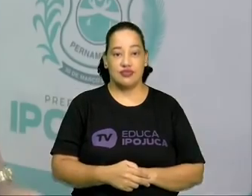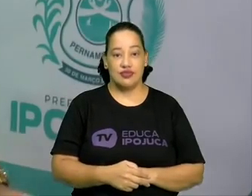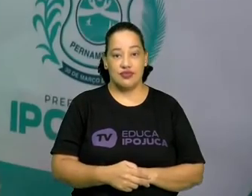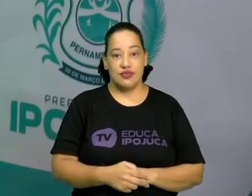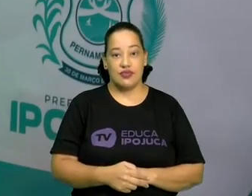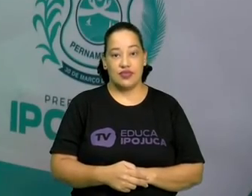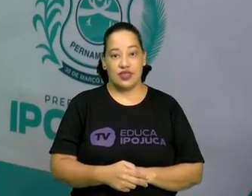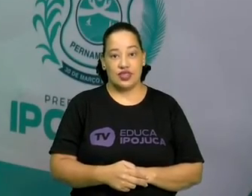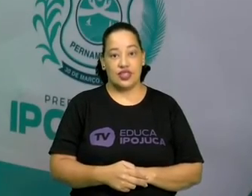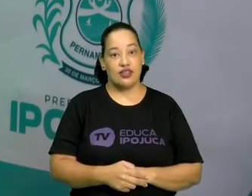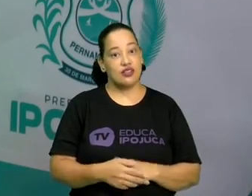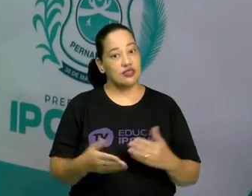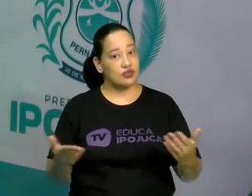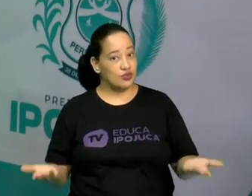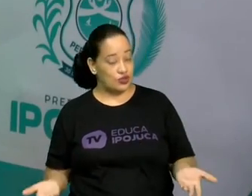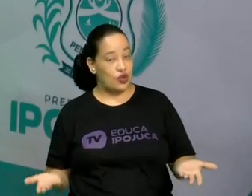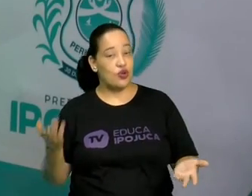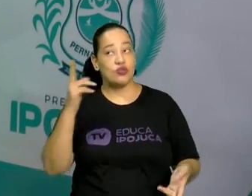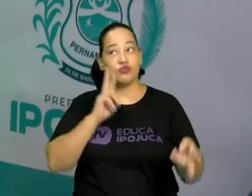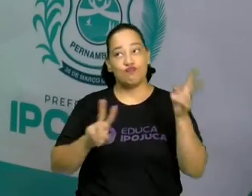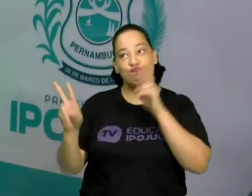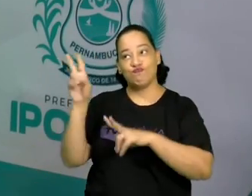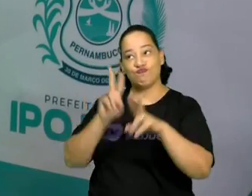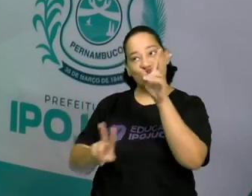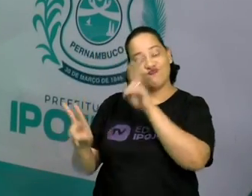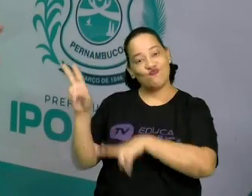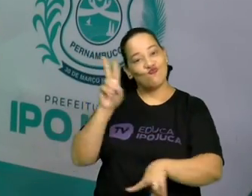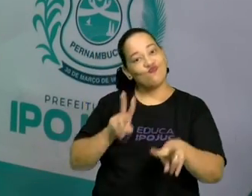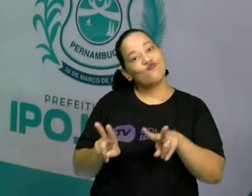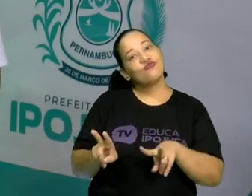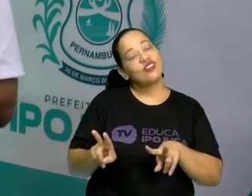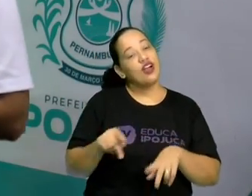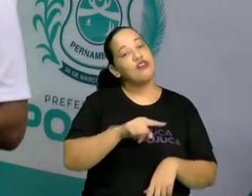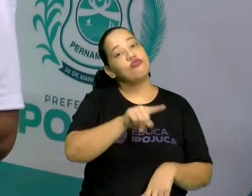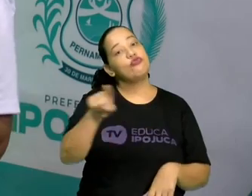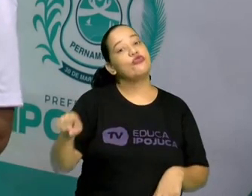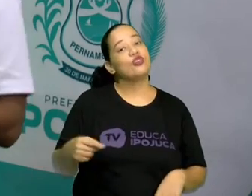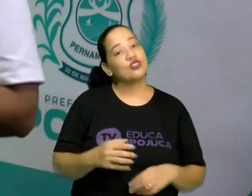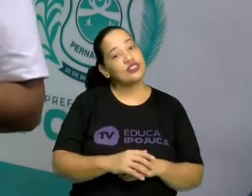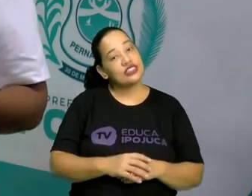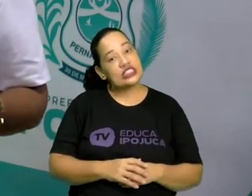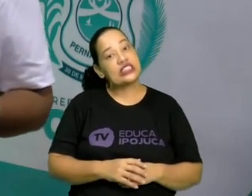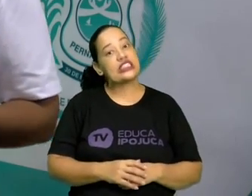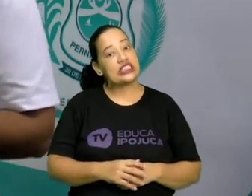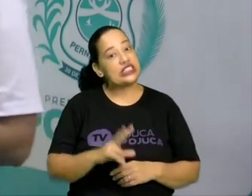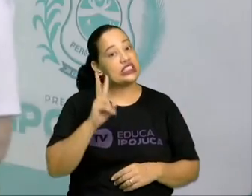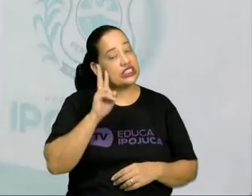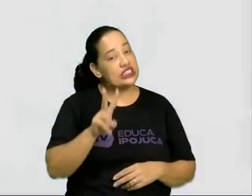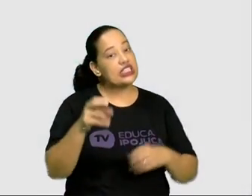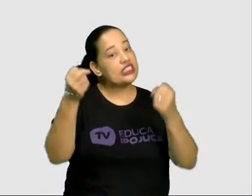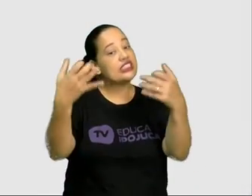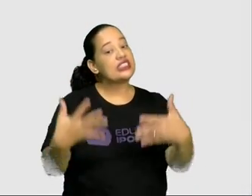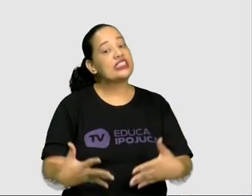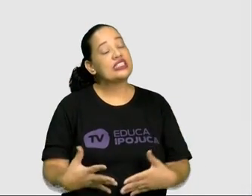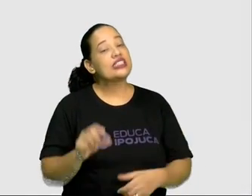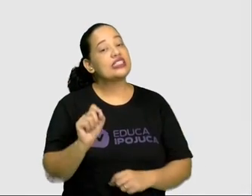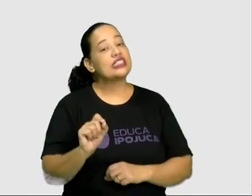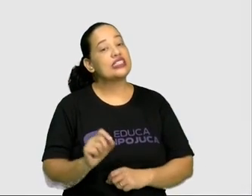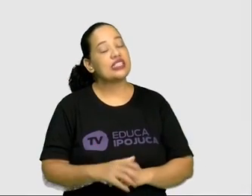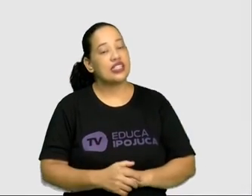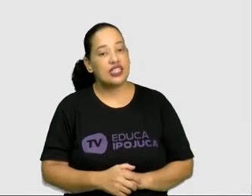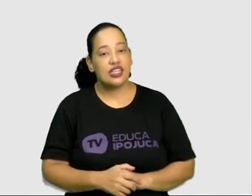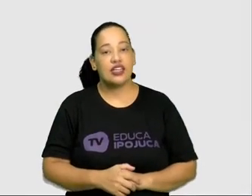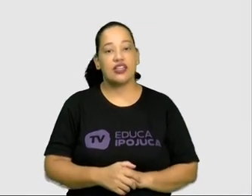E aí, diante de tudo que visualizamos aqui, o que é que vocês me dizem aqui nesse desafio?